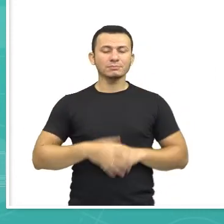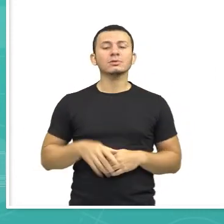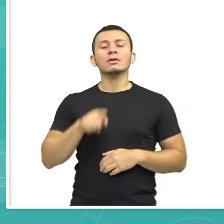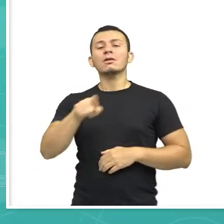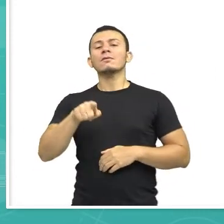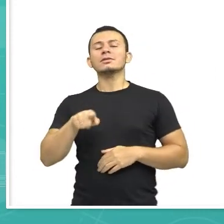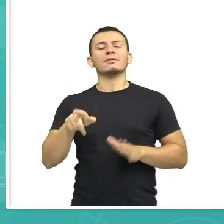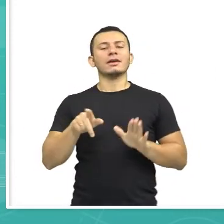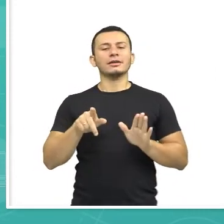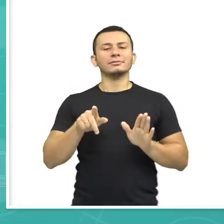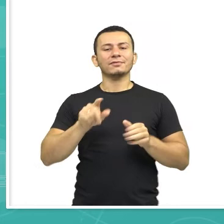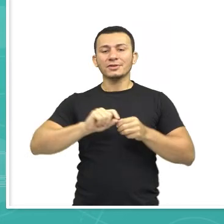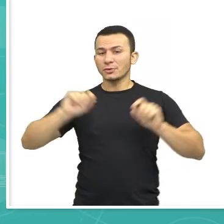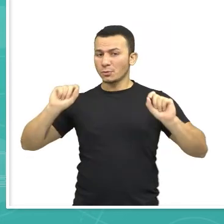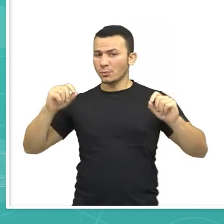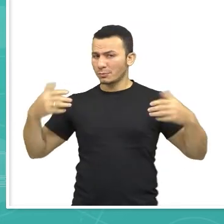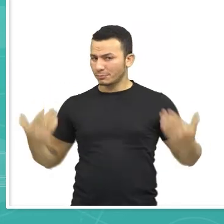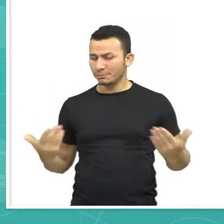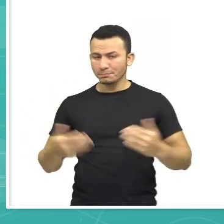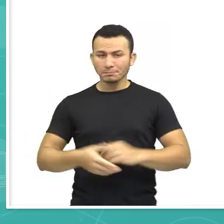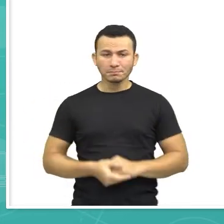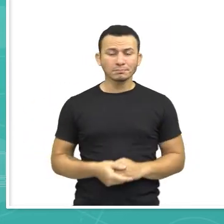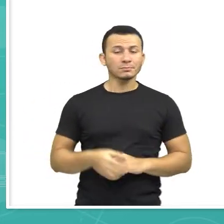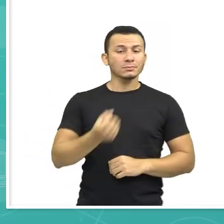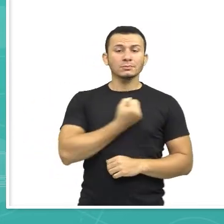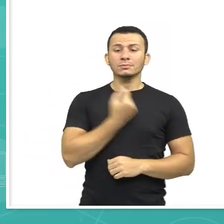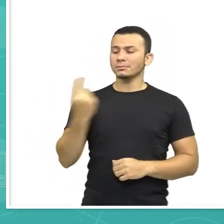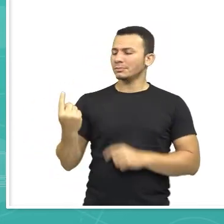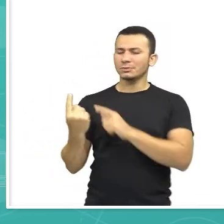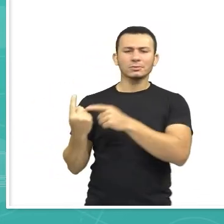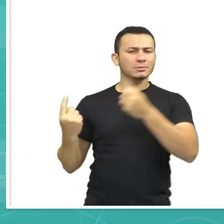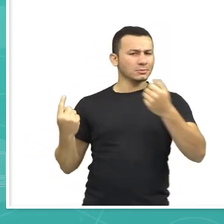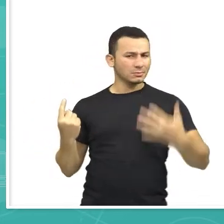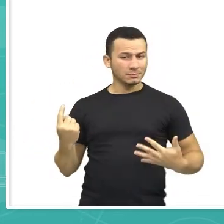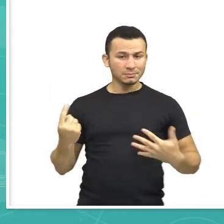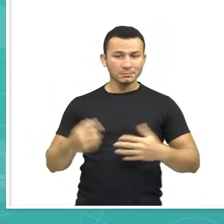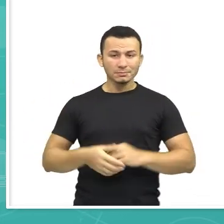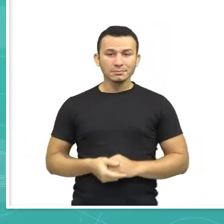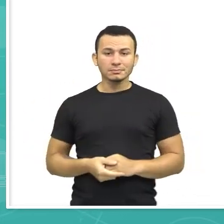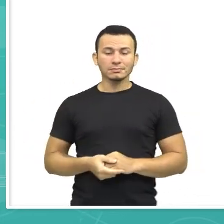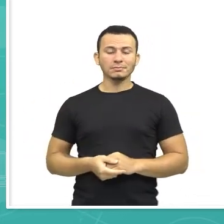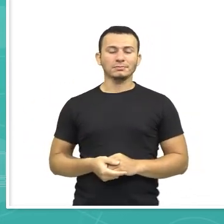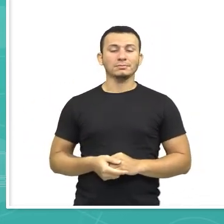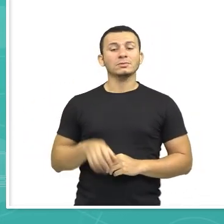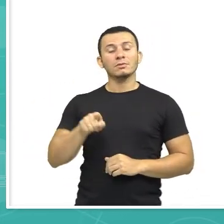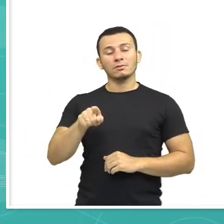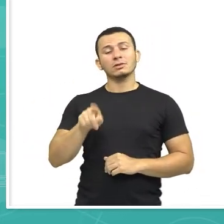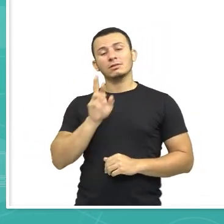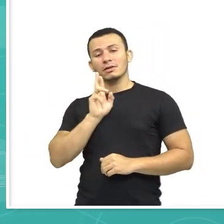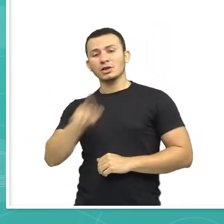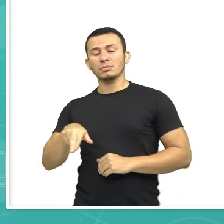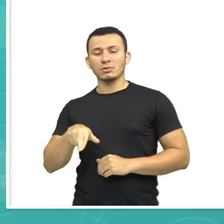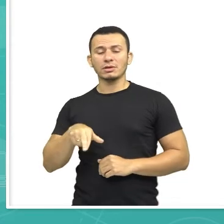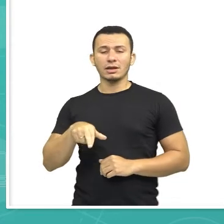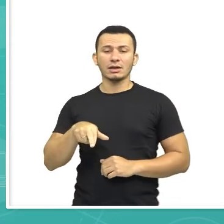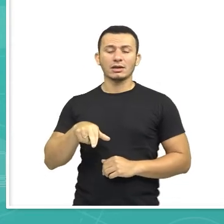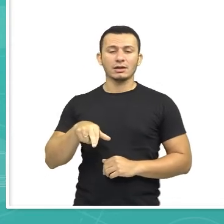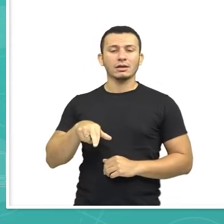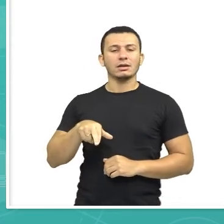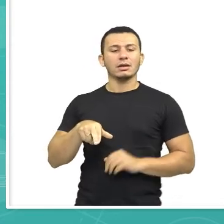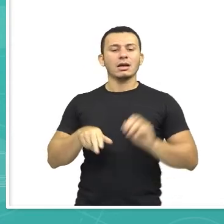vai fazer? Você vai, na primeira questão, diz o seguinte, Marque a opção que possui